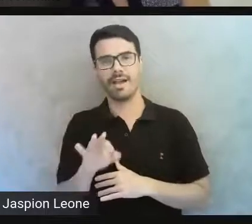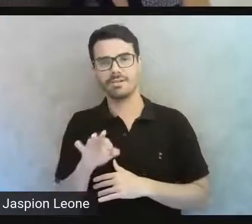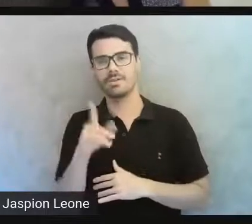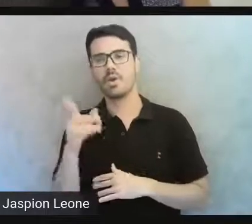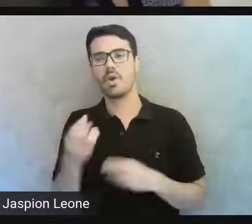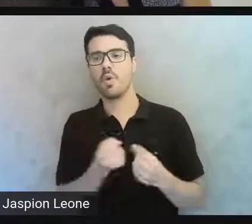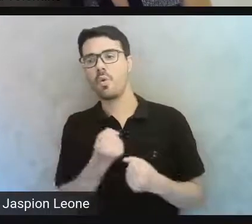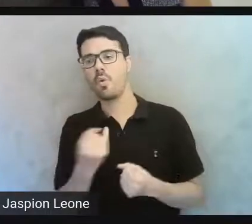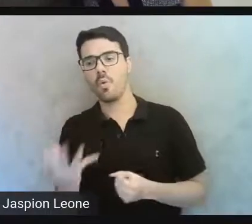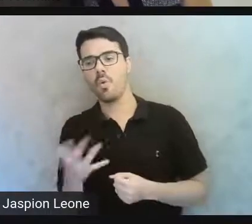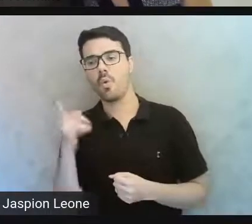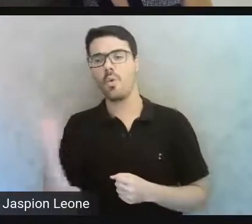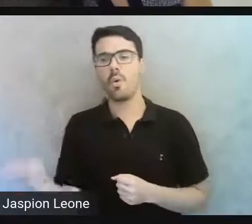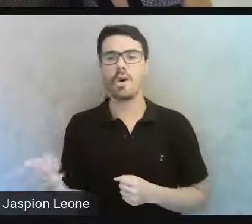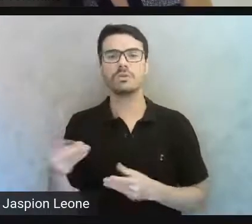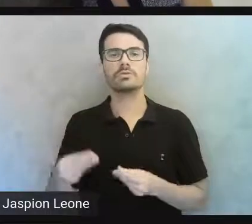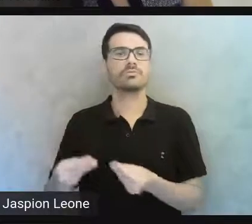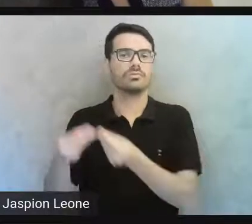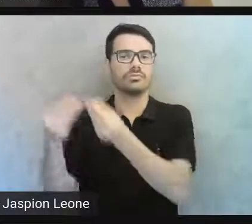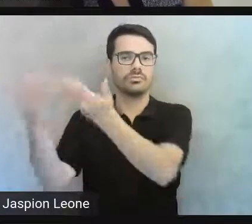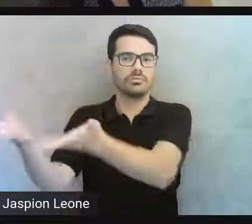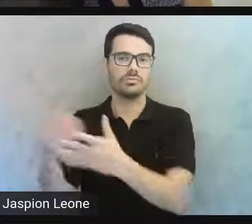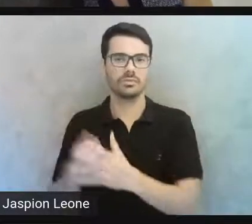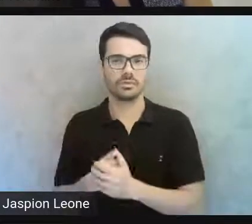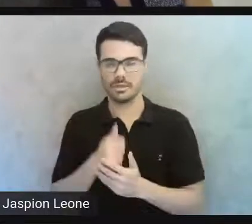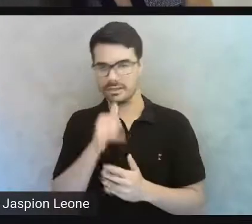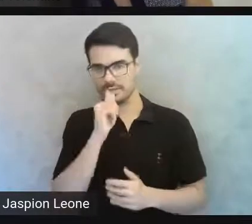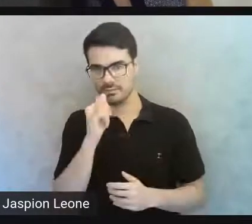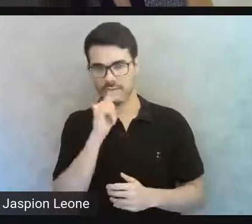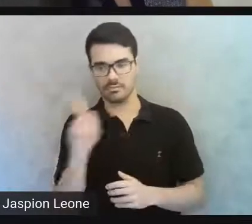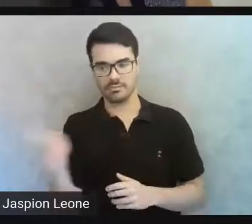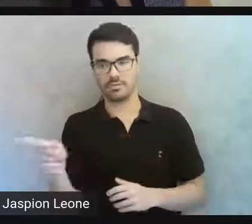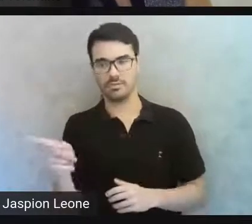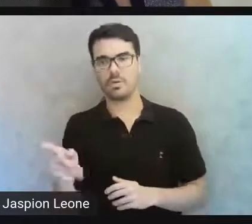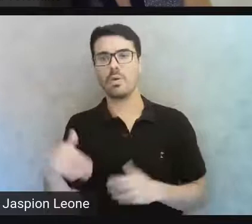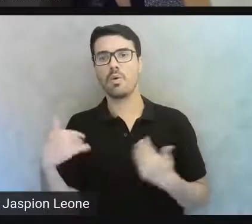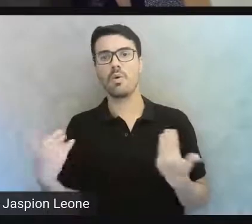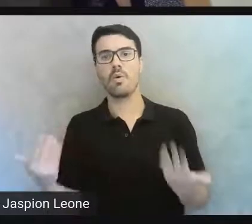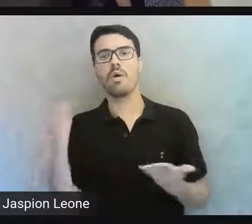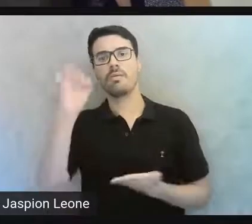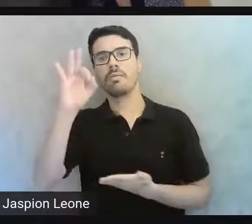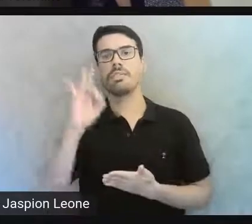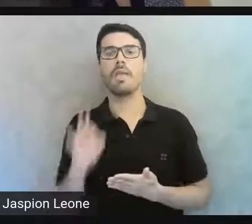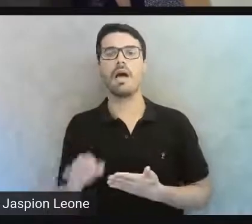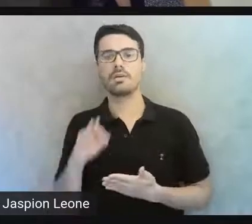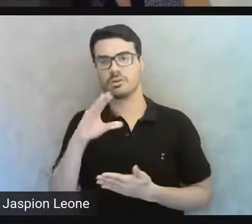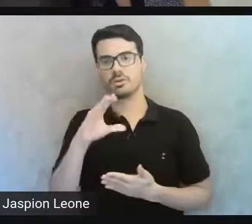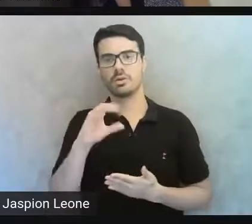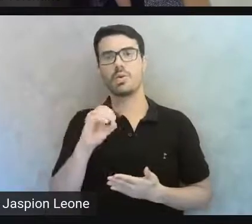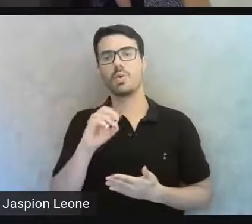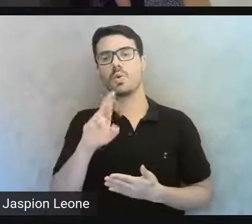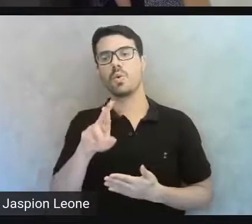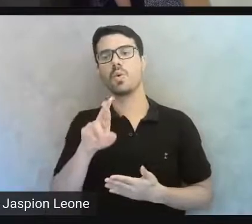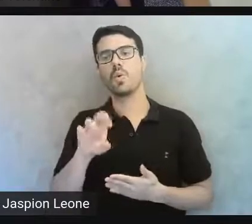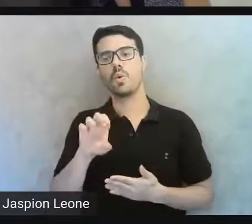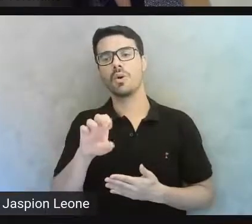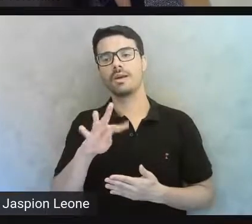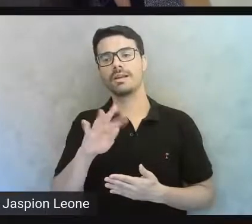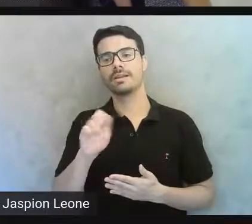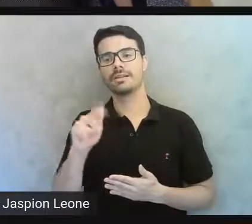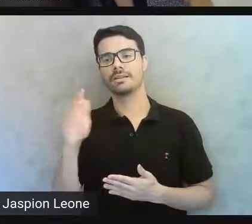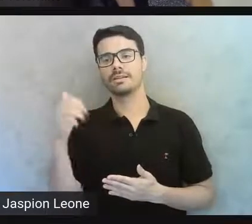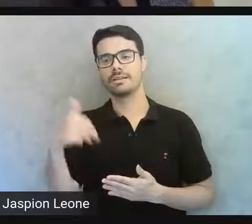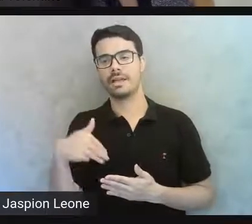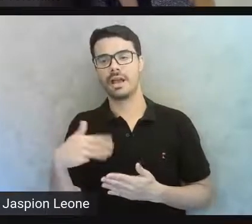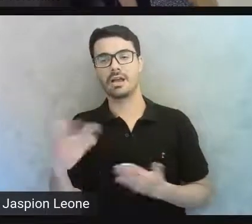essa corretora cobra para você fazer investimento no Tesouro Direto, qual a taxa de corretagem dessas corretoras, se você vai investir em ações, se você vai investir em